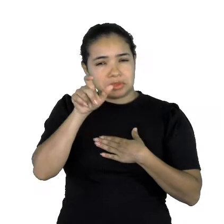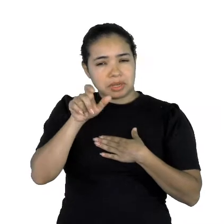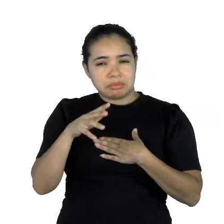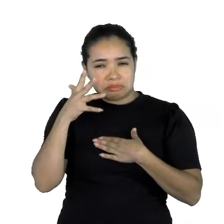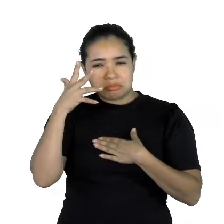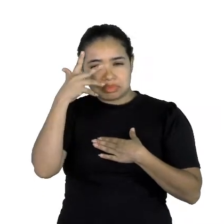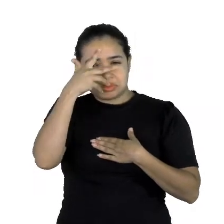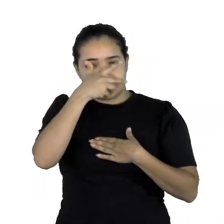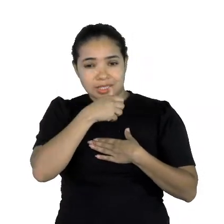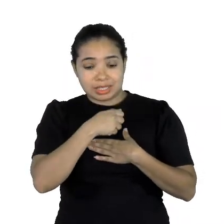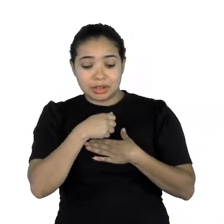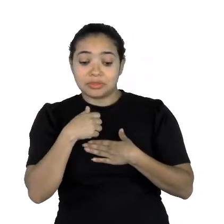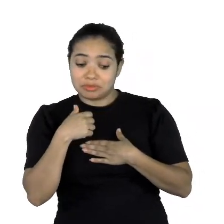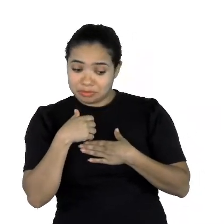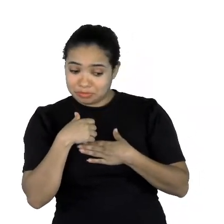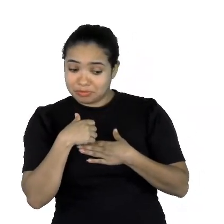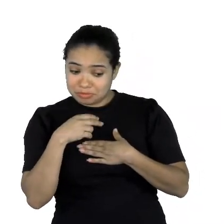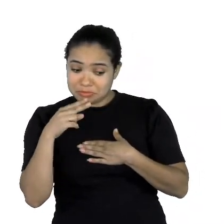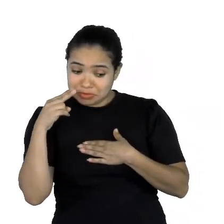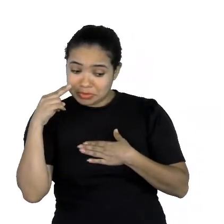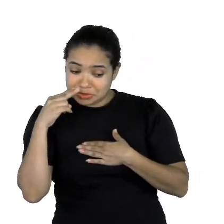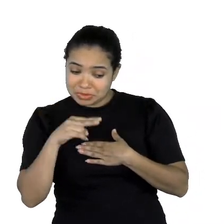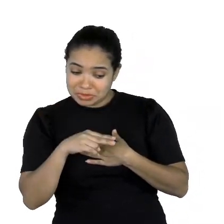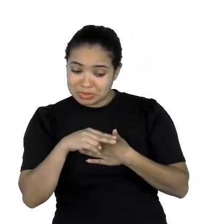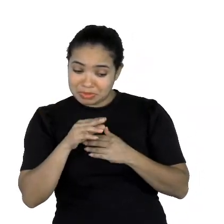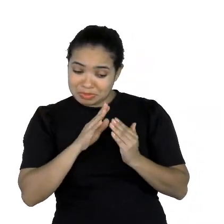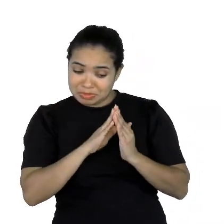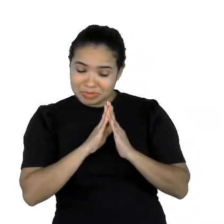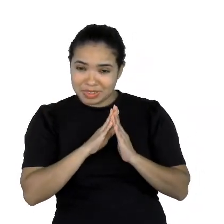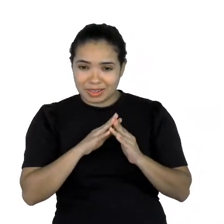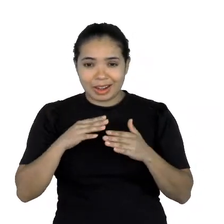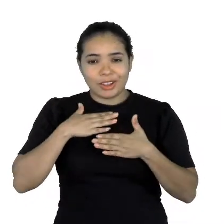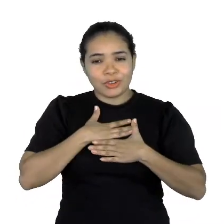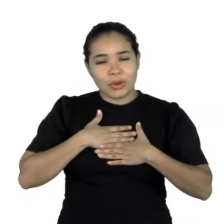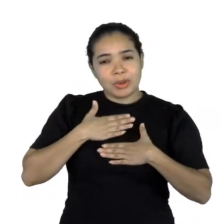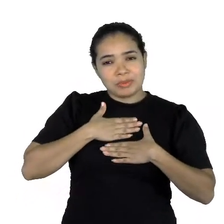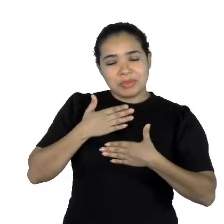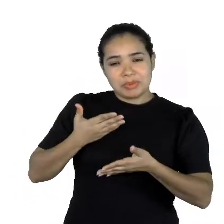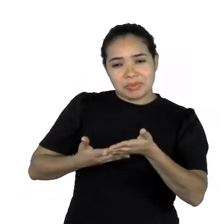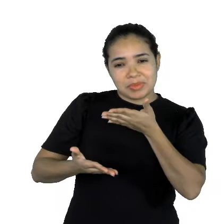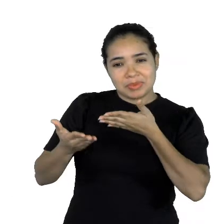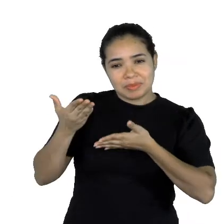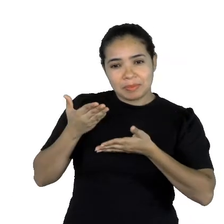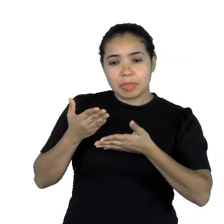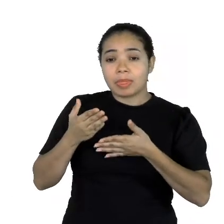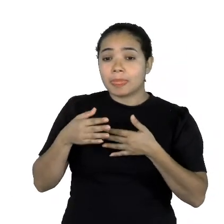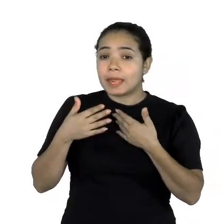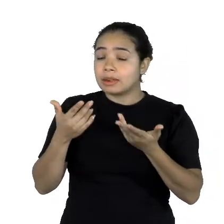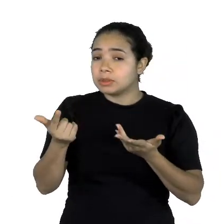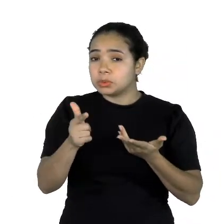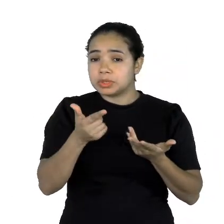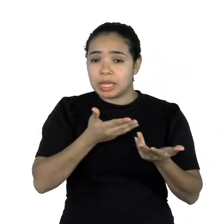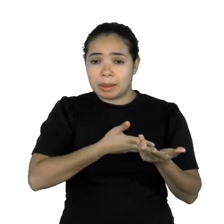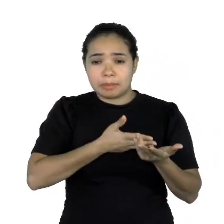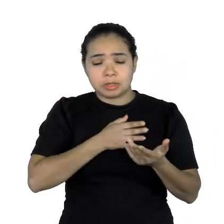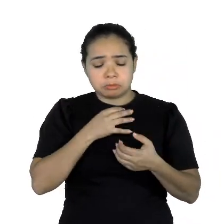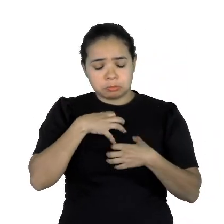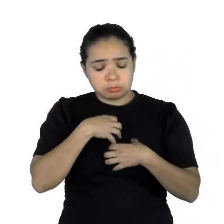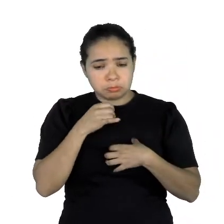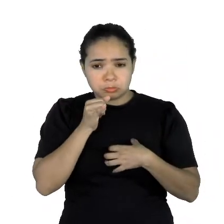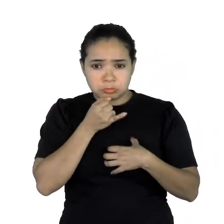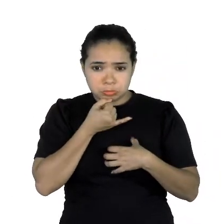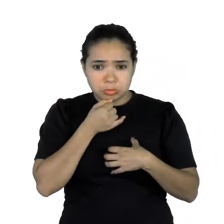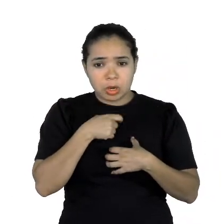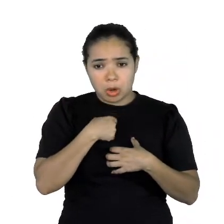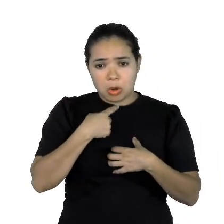Ih, Francisquinha, ó, muito bonita. E gosta de mim e eu gosto dela. Quando não tenho amigos, fico triste. Eu